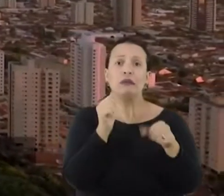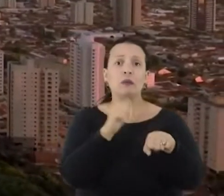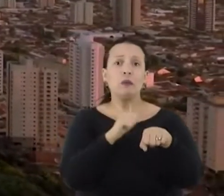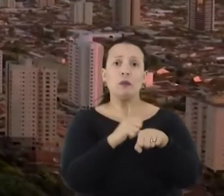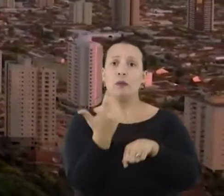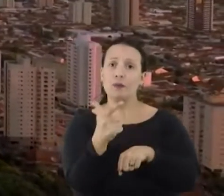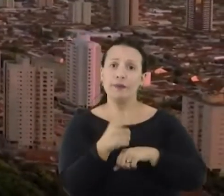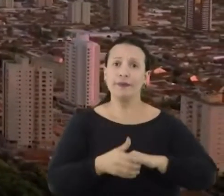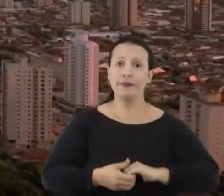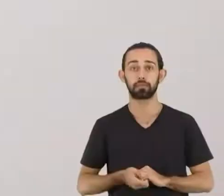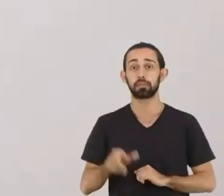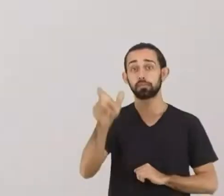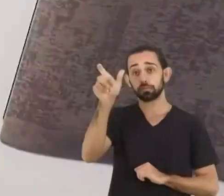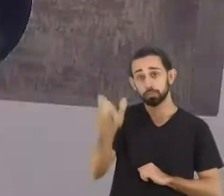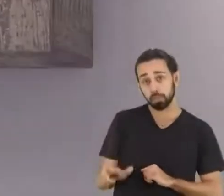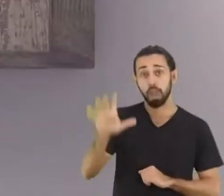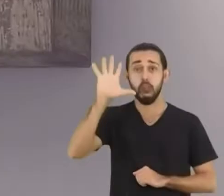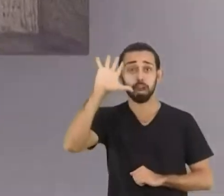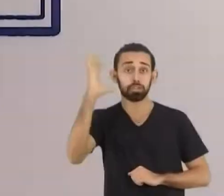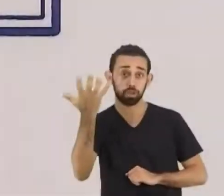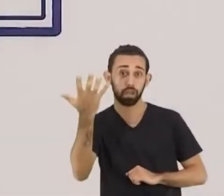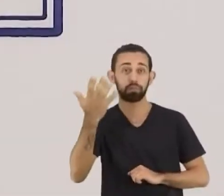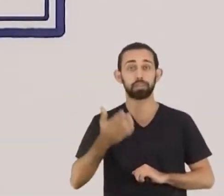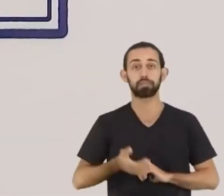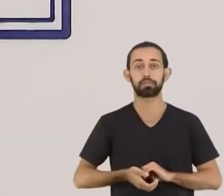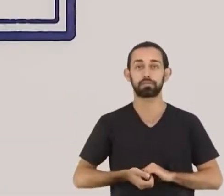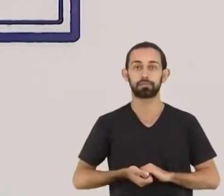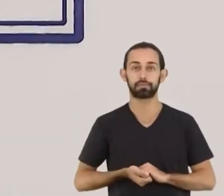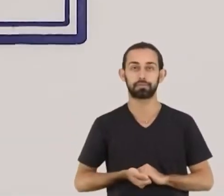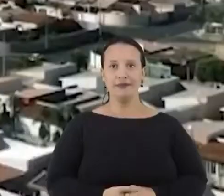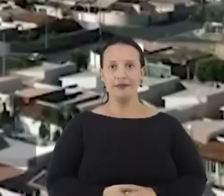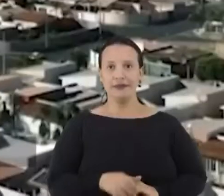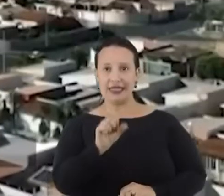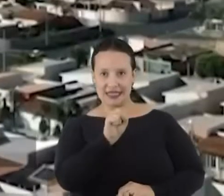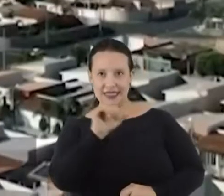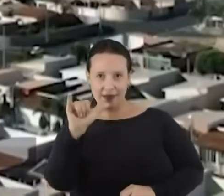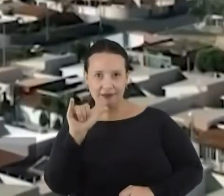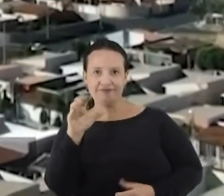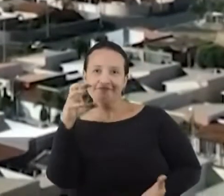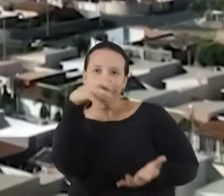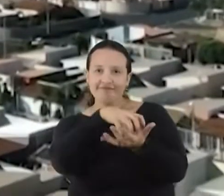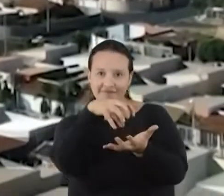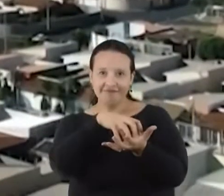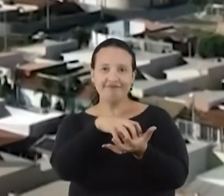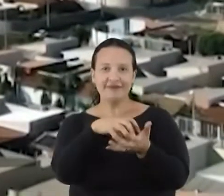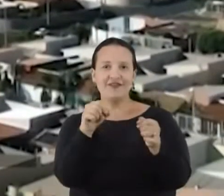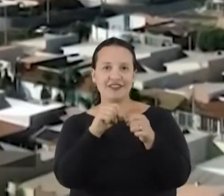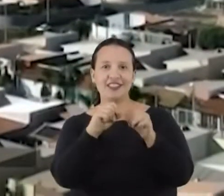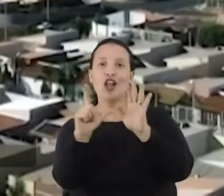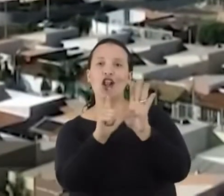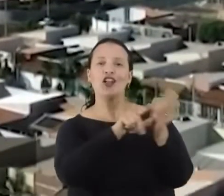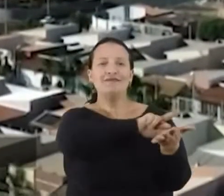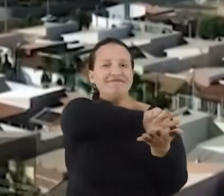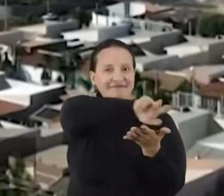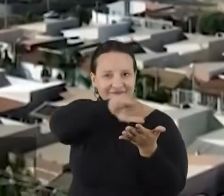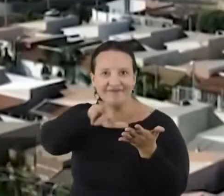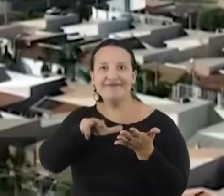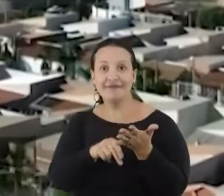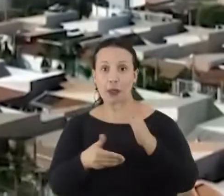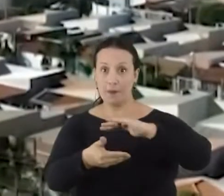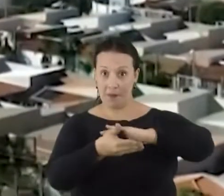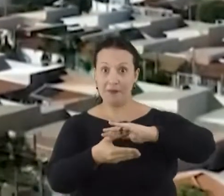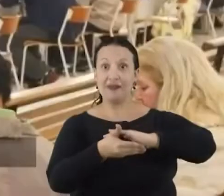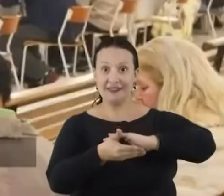ir a uma reunião por falta de dinheiro. O Coca resolve. No Selmi Day, vamos implantar o Centro Popular de Comércio e